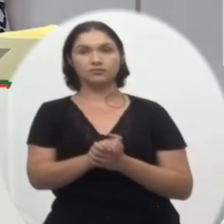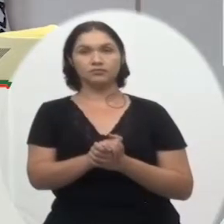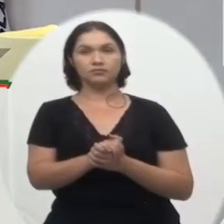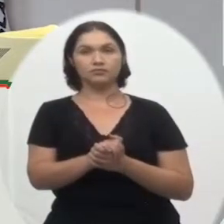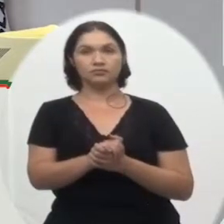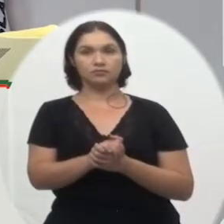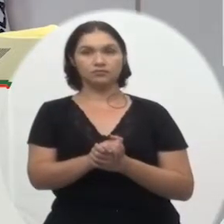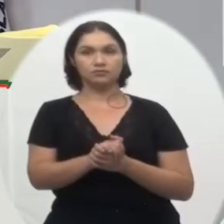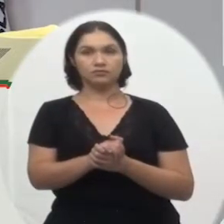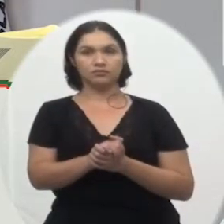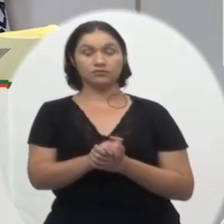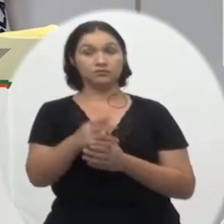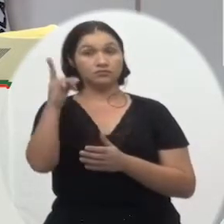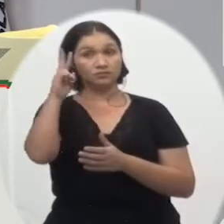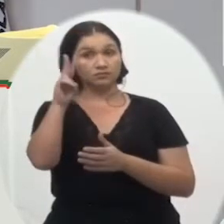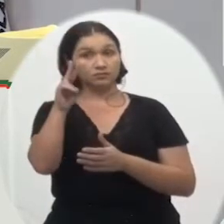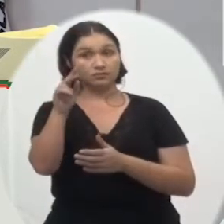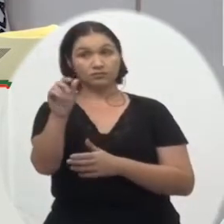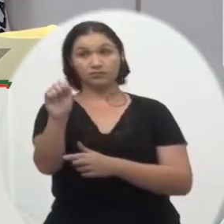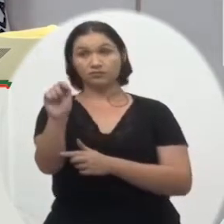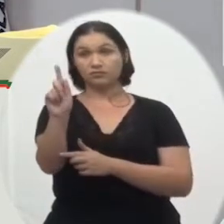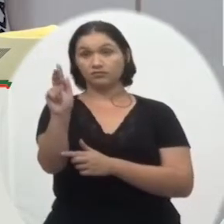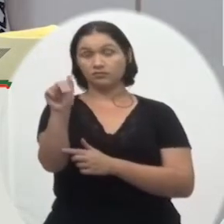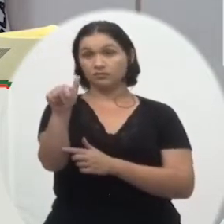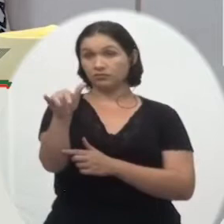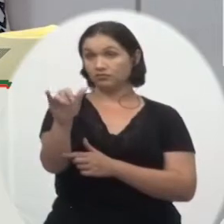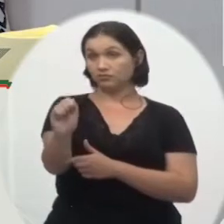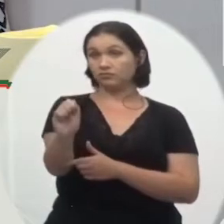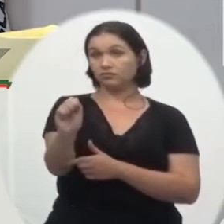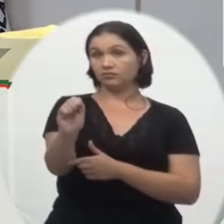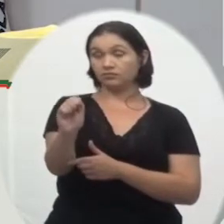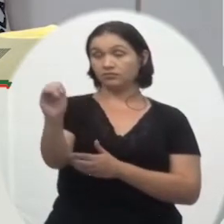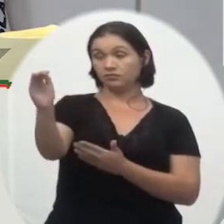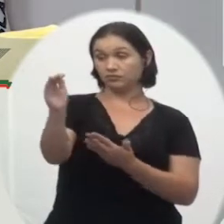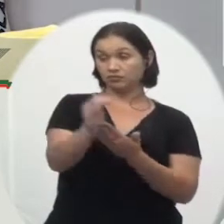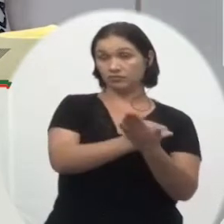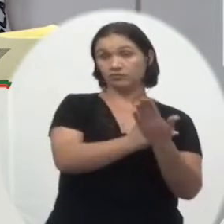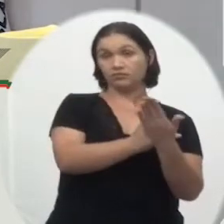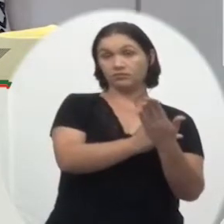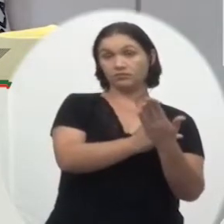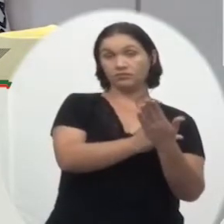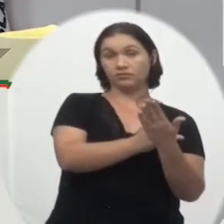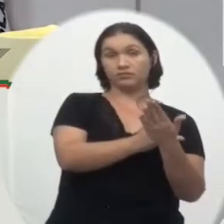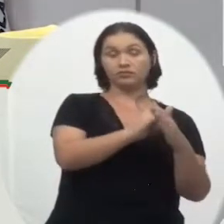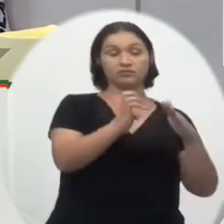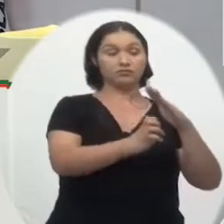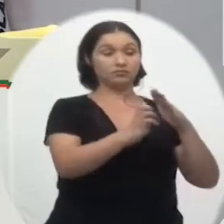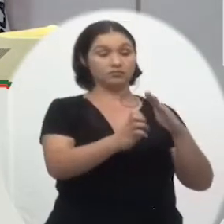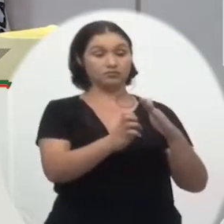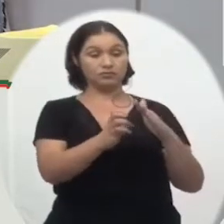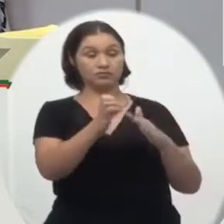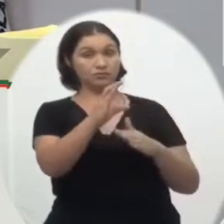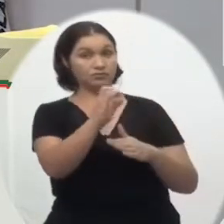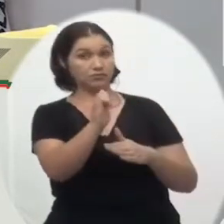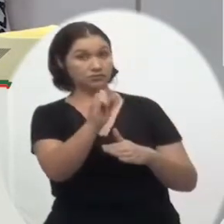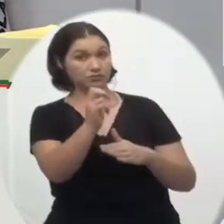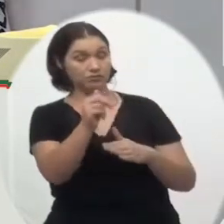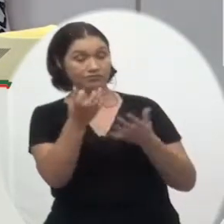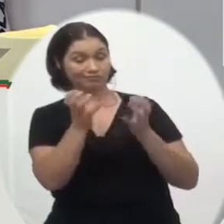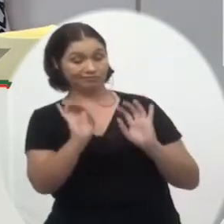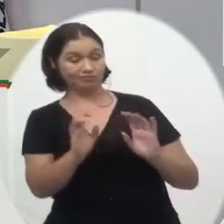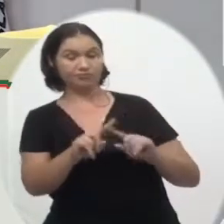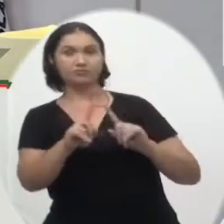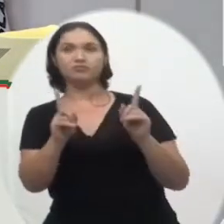ela foi contratada e a outra foi destratada. E a Casan parece que não quer reconhecer, mas é um problema que nós